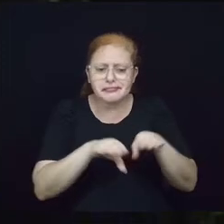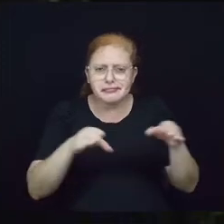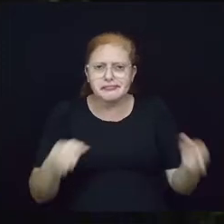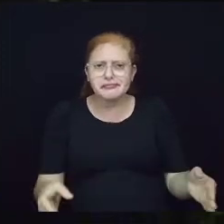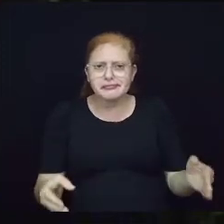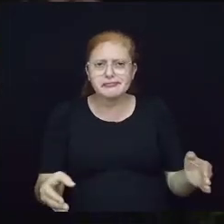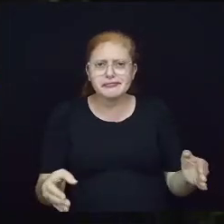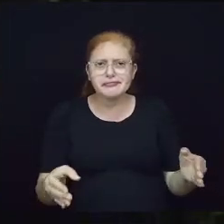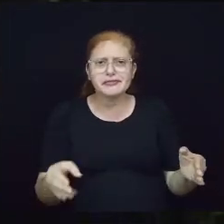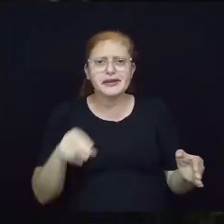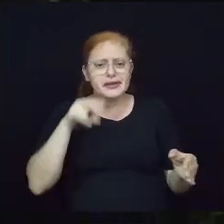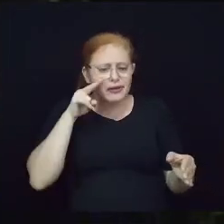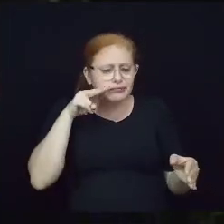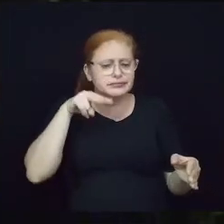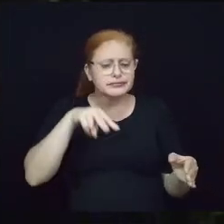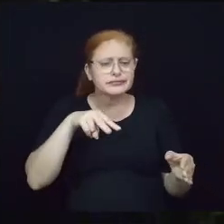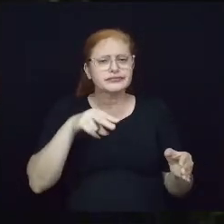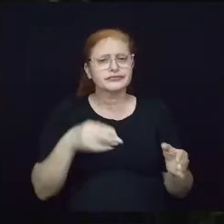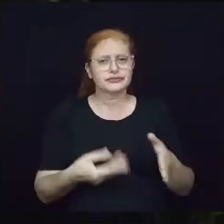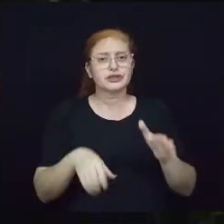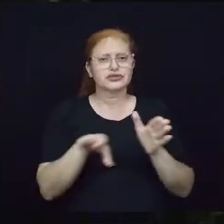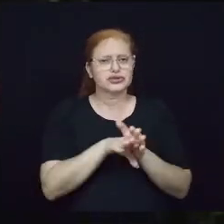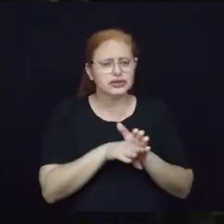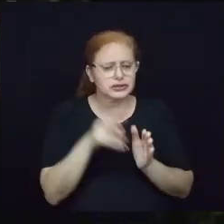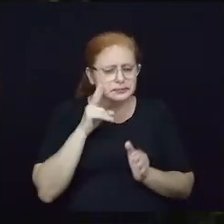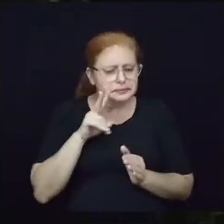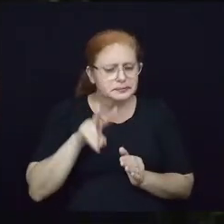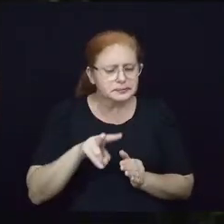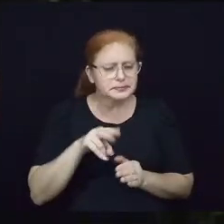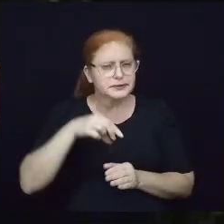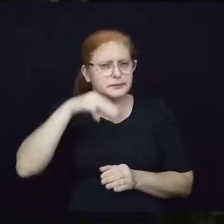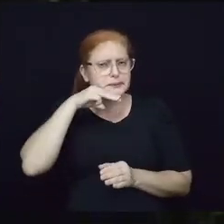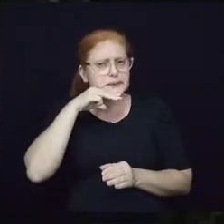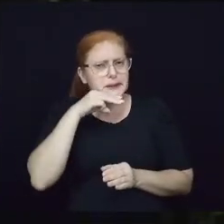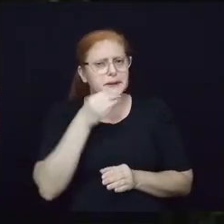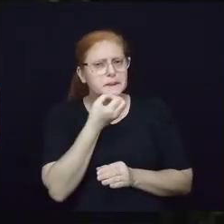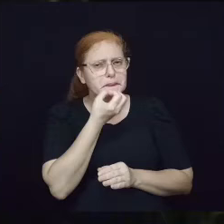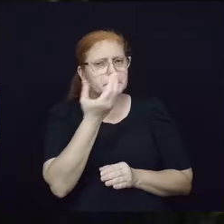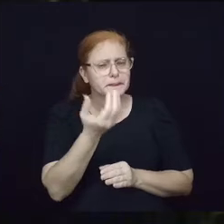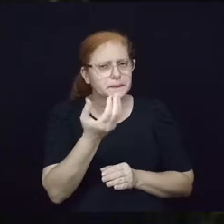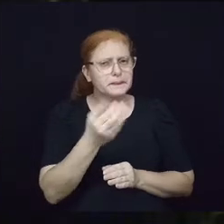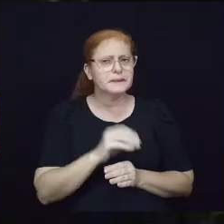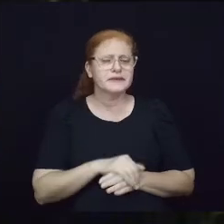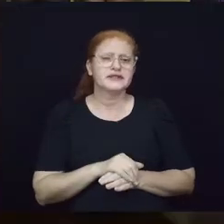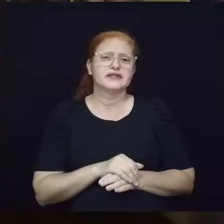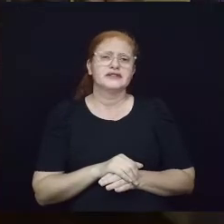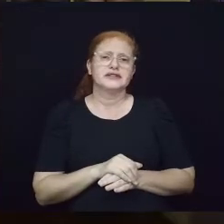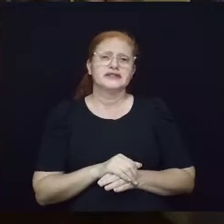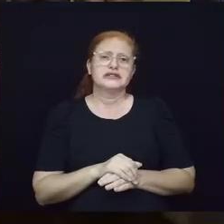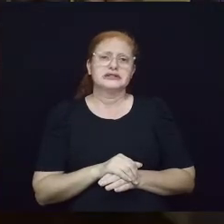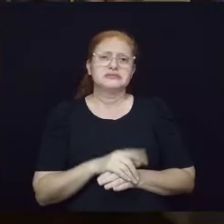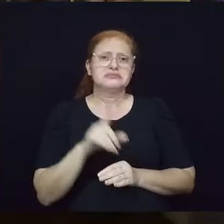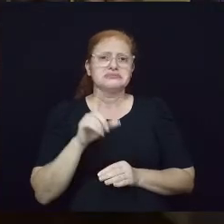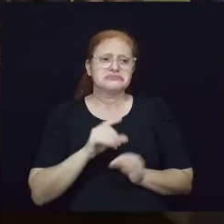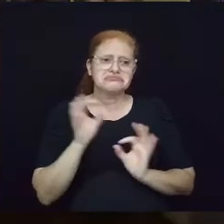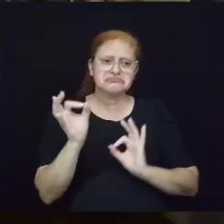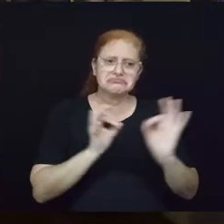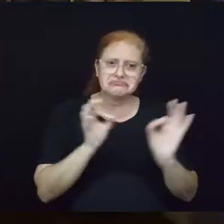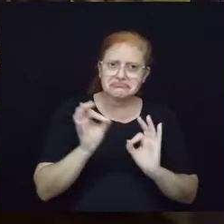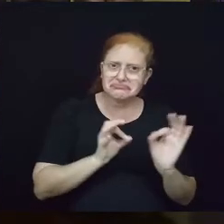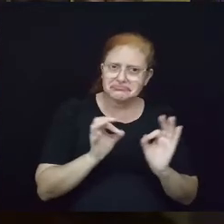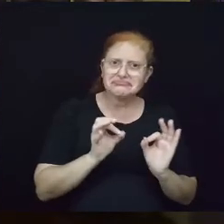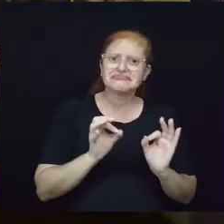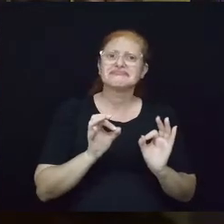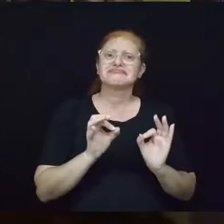olhar, né? Quando eu cheguei aqui na montagem, o Mauro comentou, um elemento da expografia que surpreendeu, né, o próprio